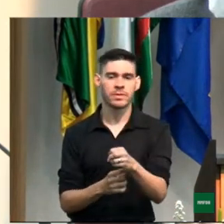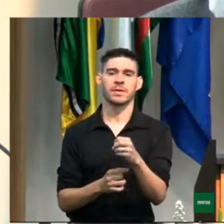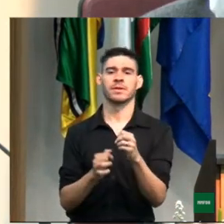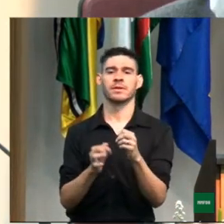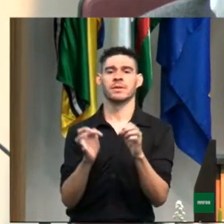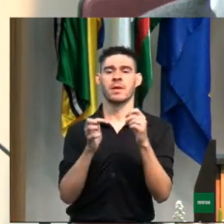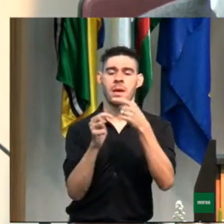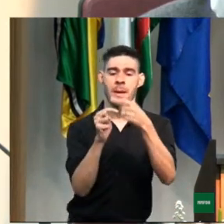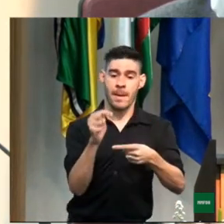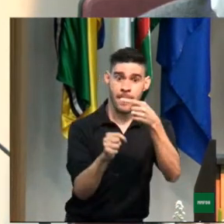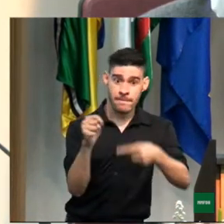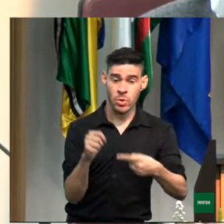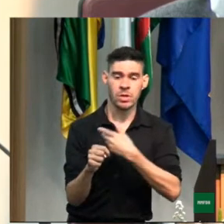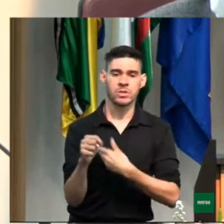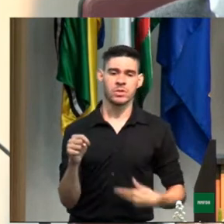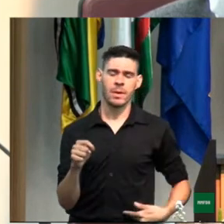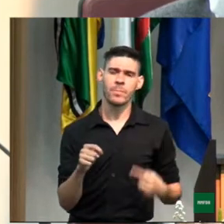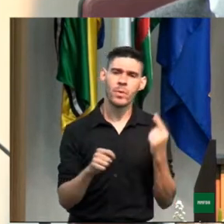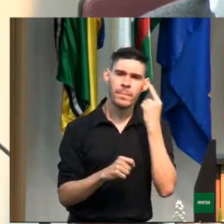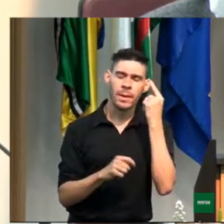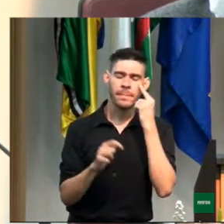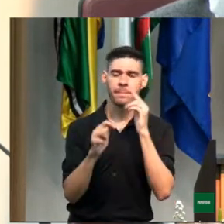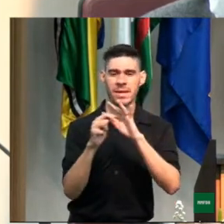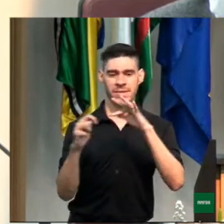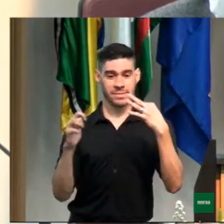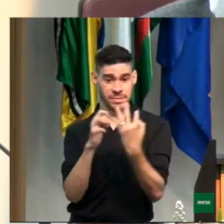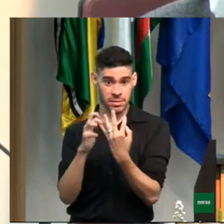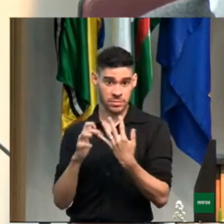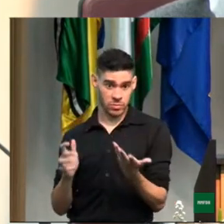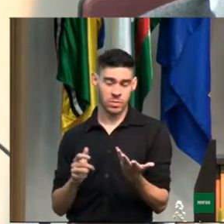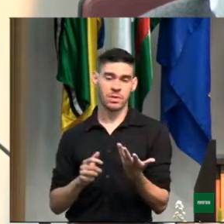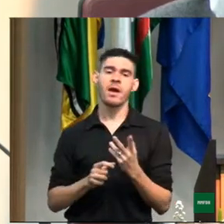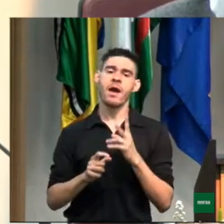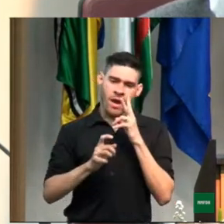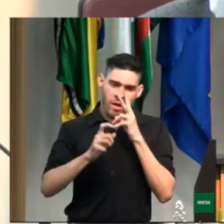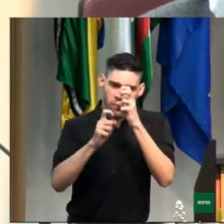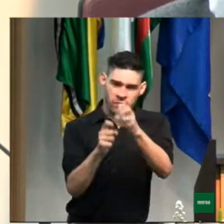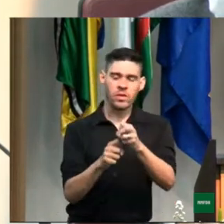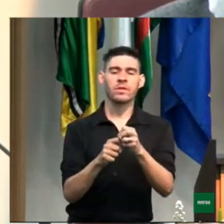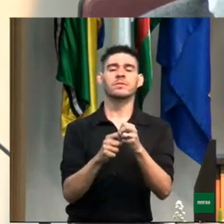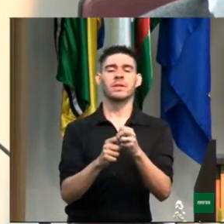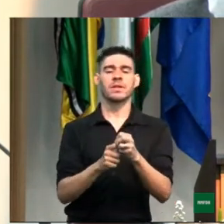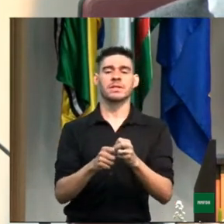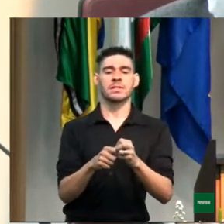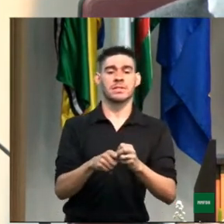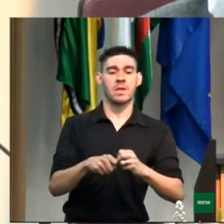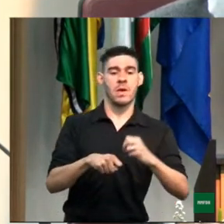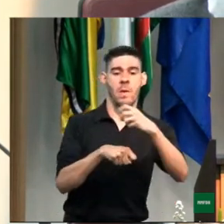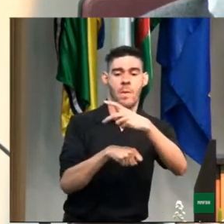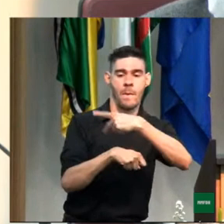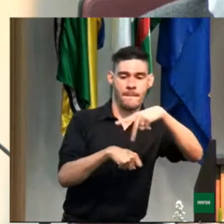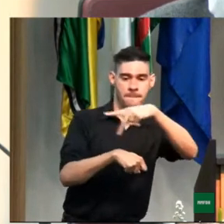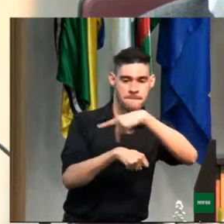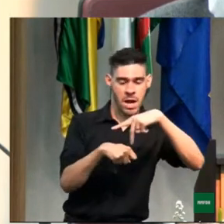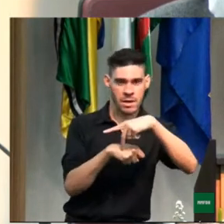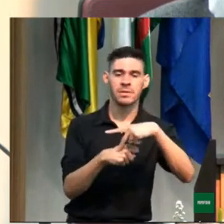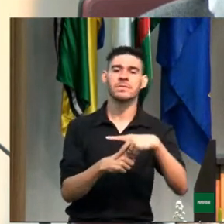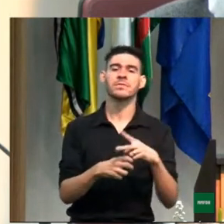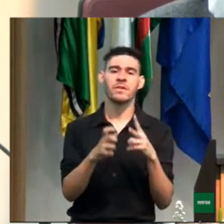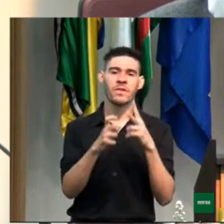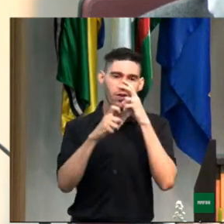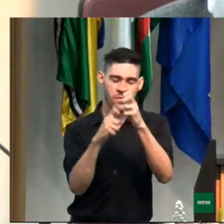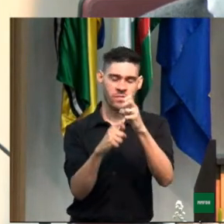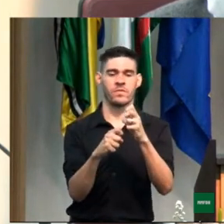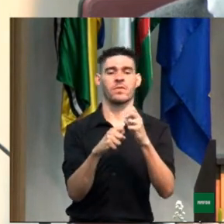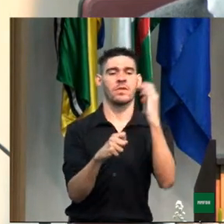públicas pensando na família é fortalecer a nossa nação, é fortalecer o nosso país. Eu acho que a